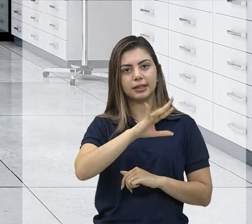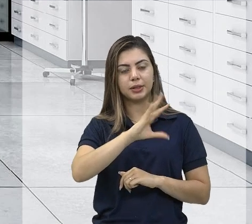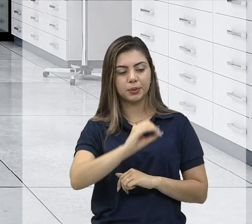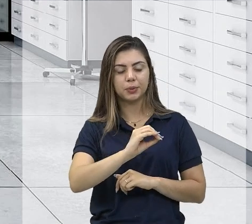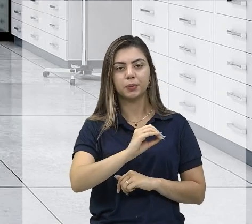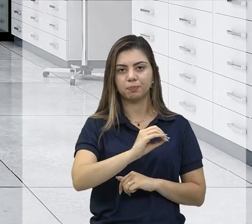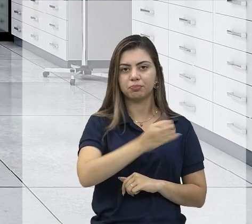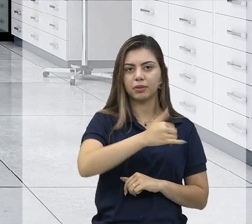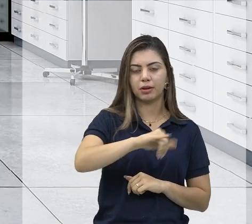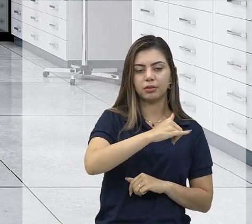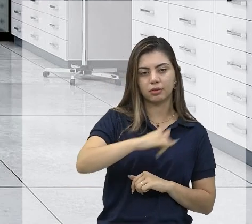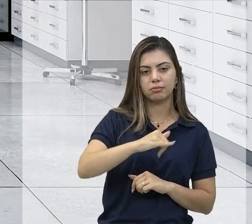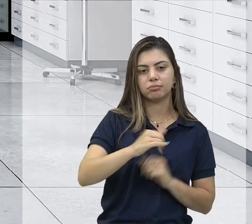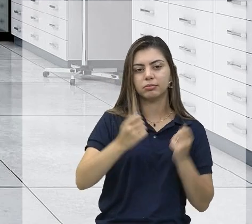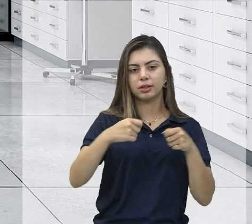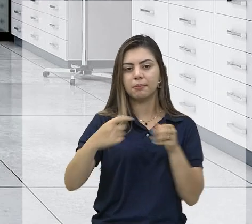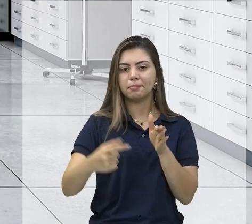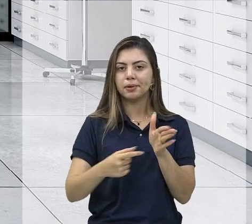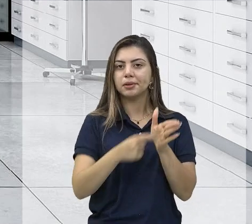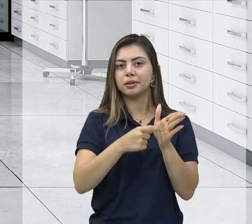de acordo com suas